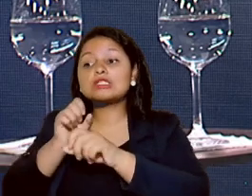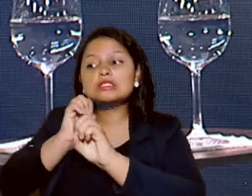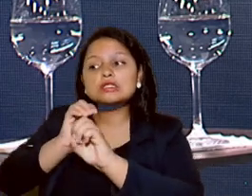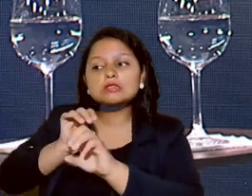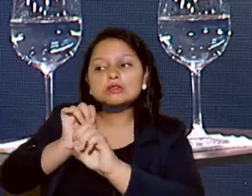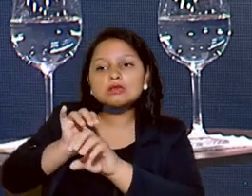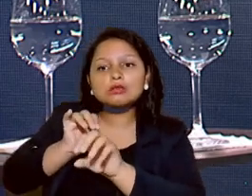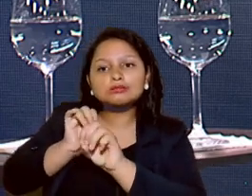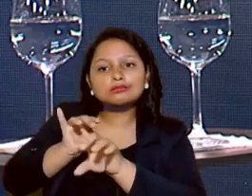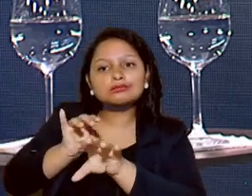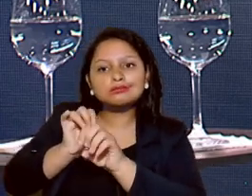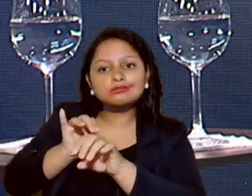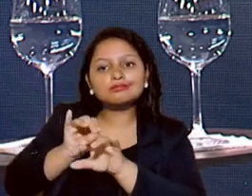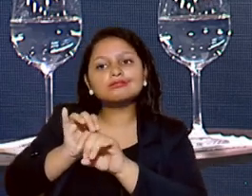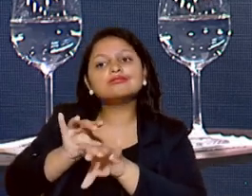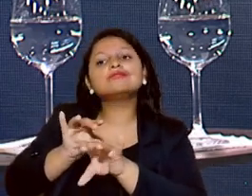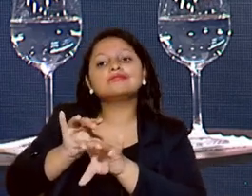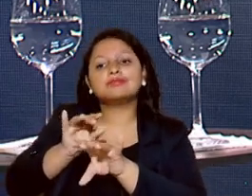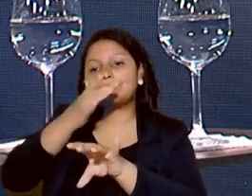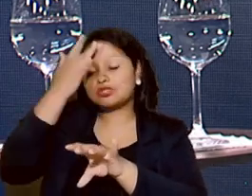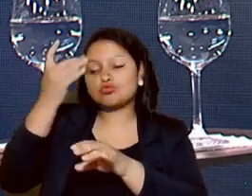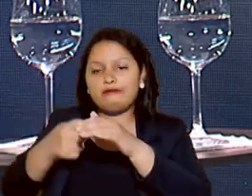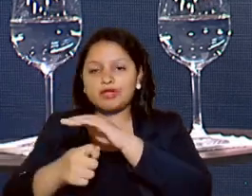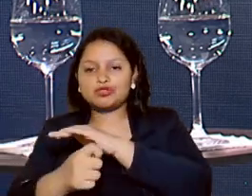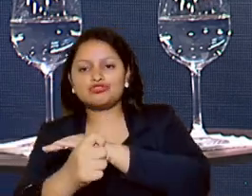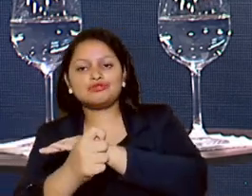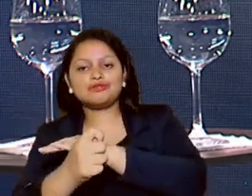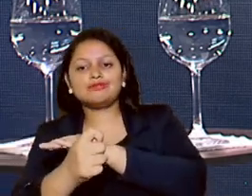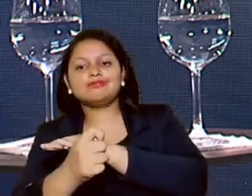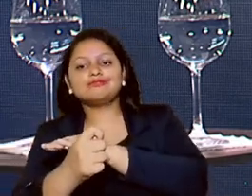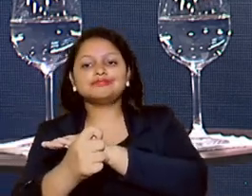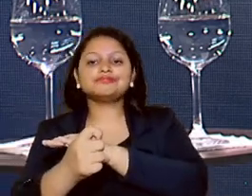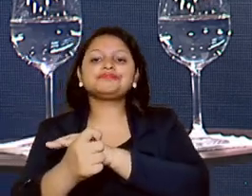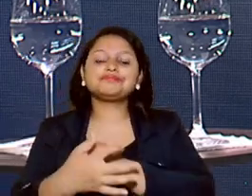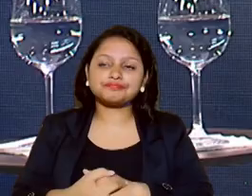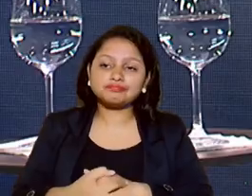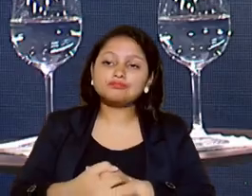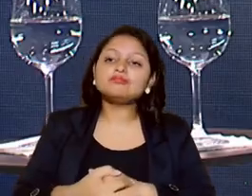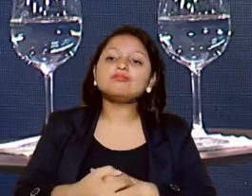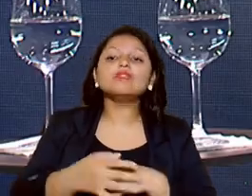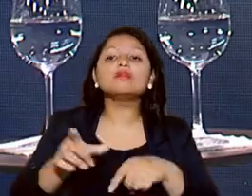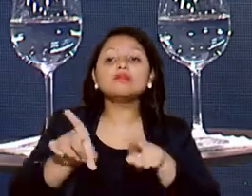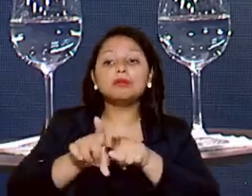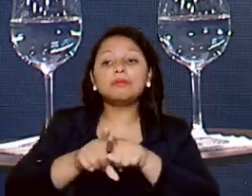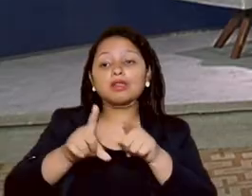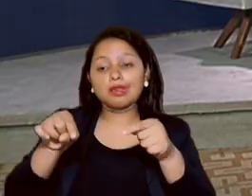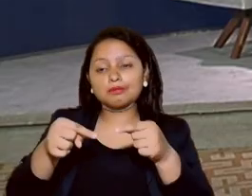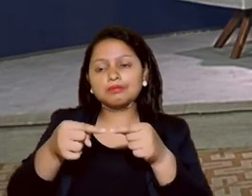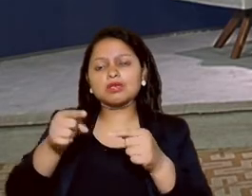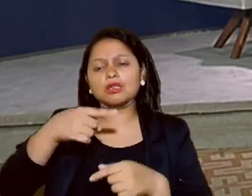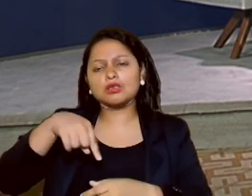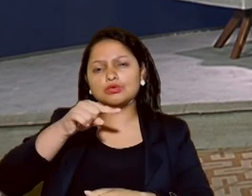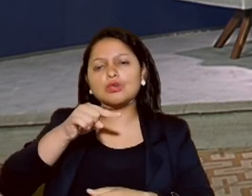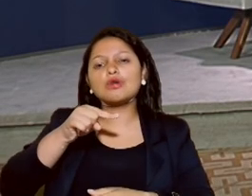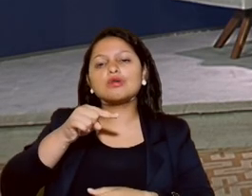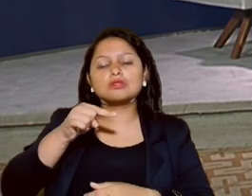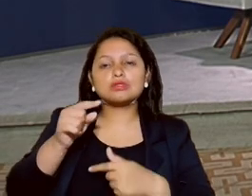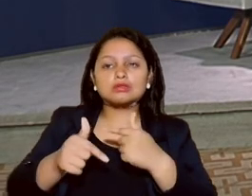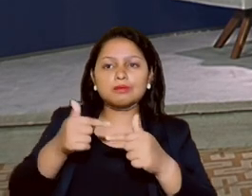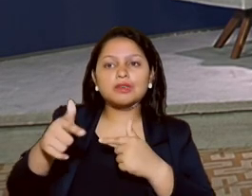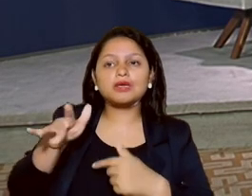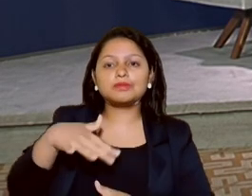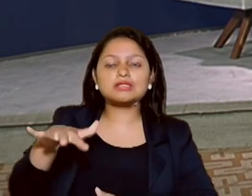do próprio investidor eu tenho certeza que isso também vai caber a nós os atores que estão nesse